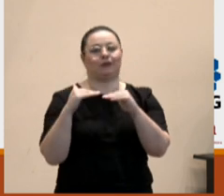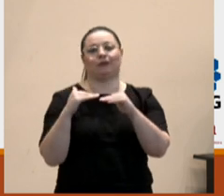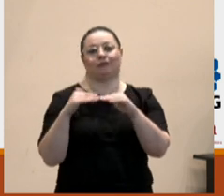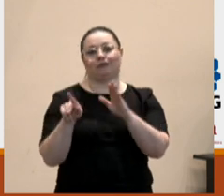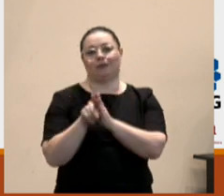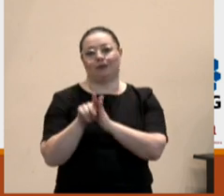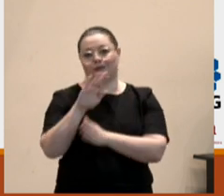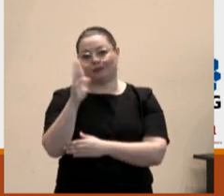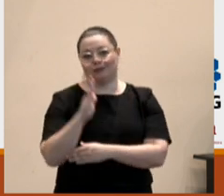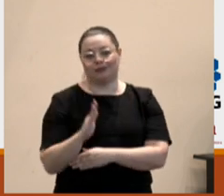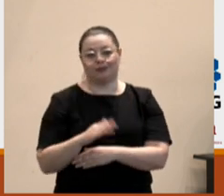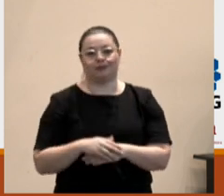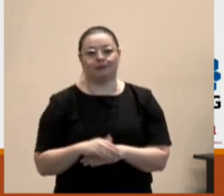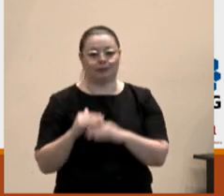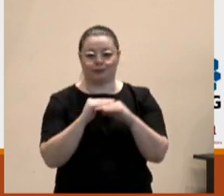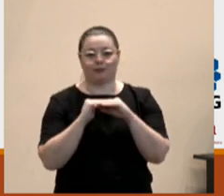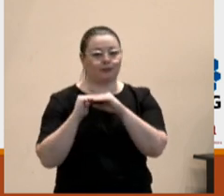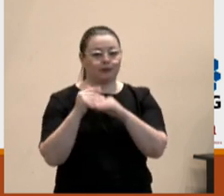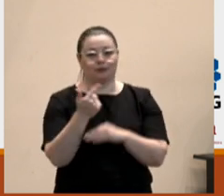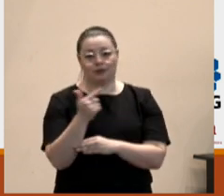maior complementação para melhorar